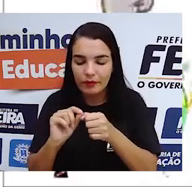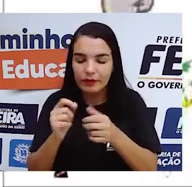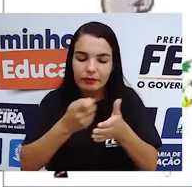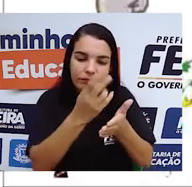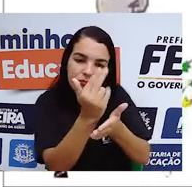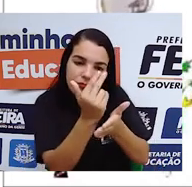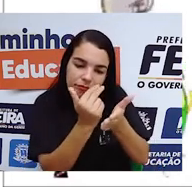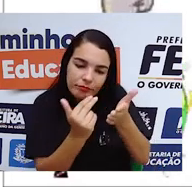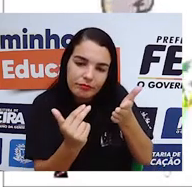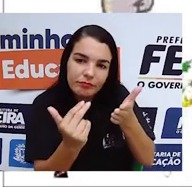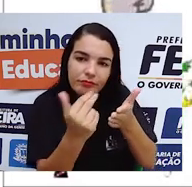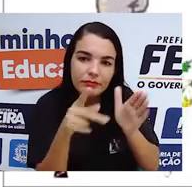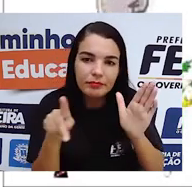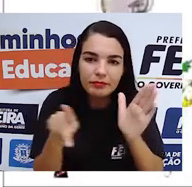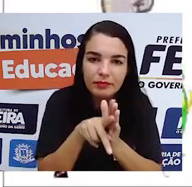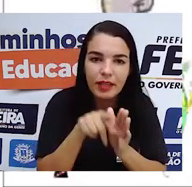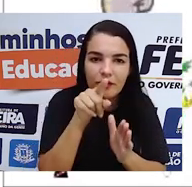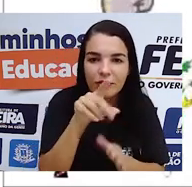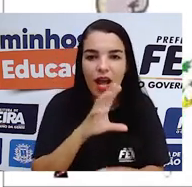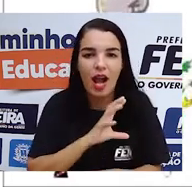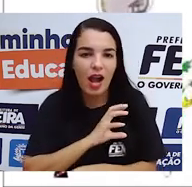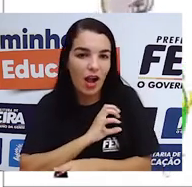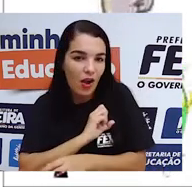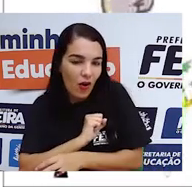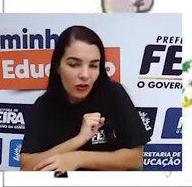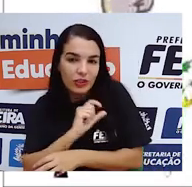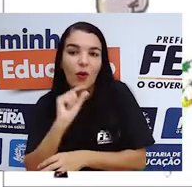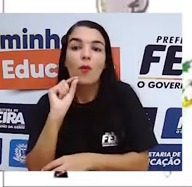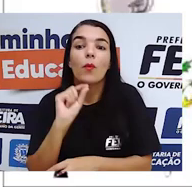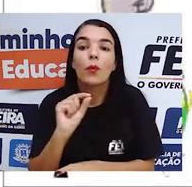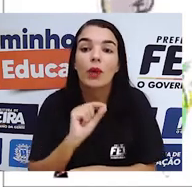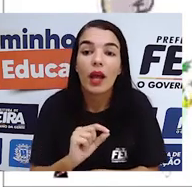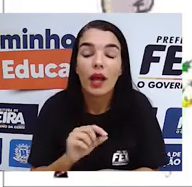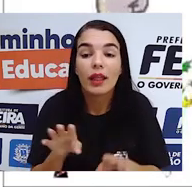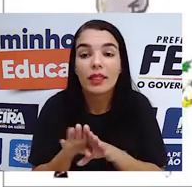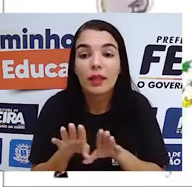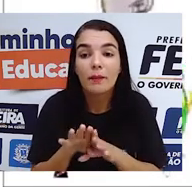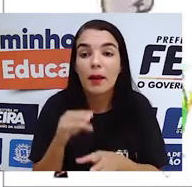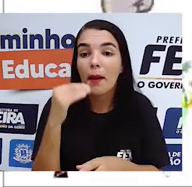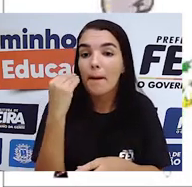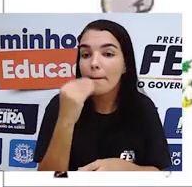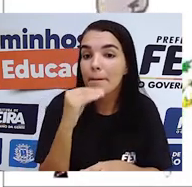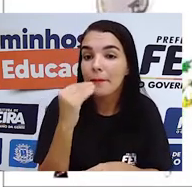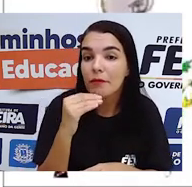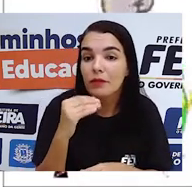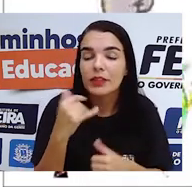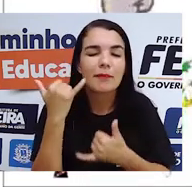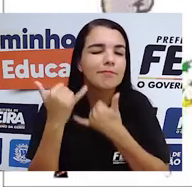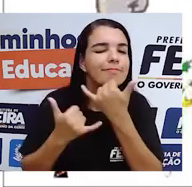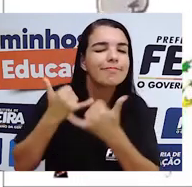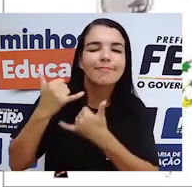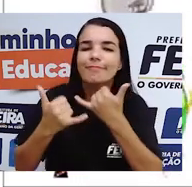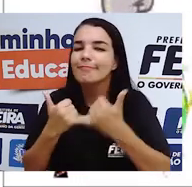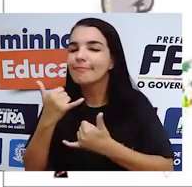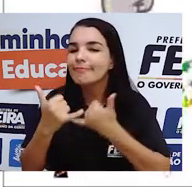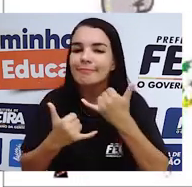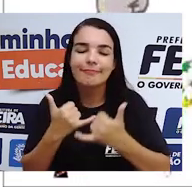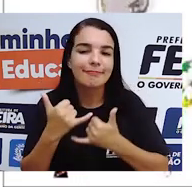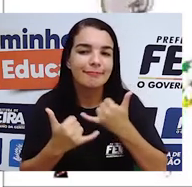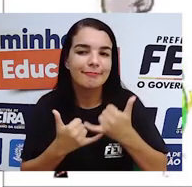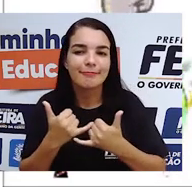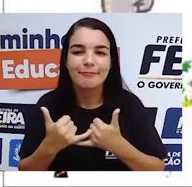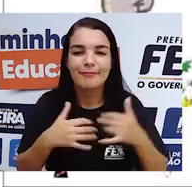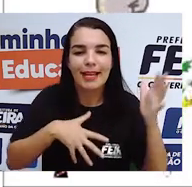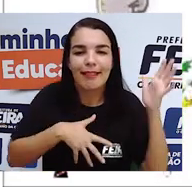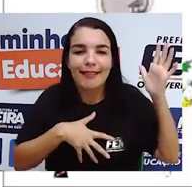comidas de milho que você gosta, que você conhece e aproveita essa fase para se divertir, para brincar, para colocar um